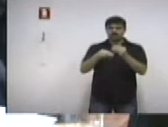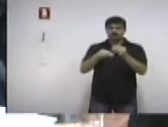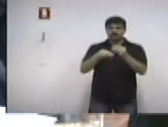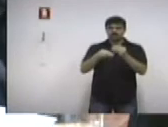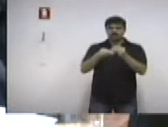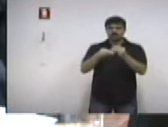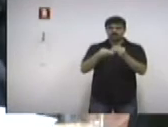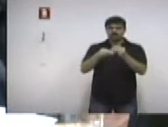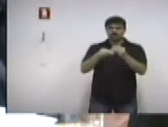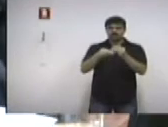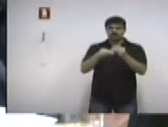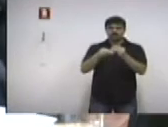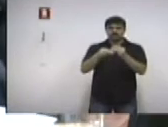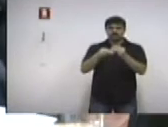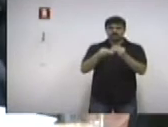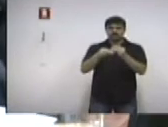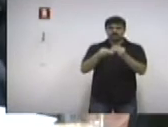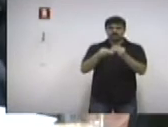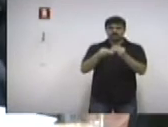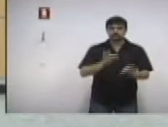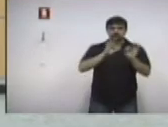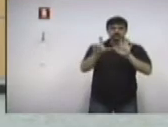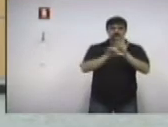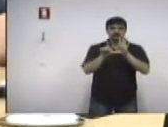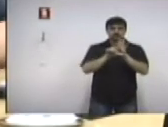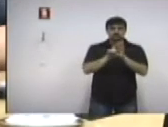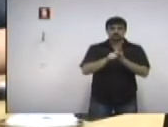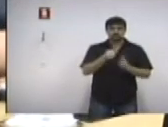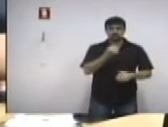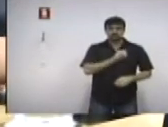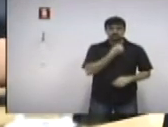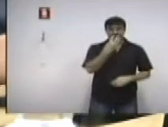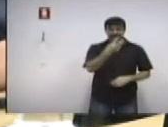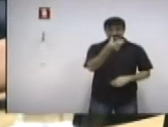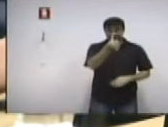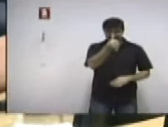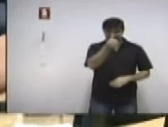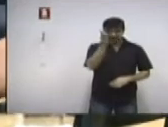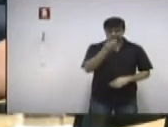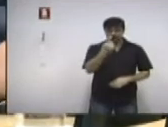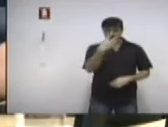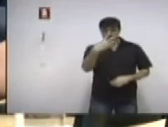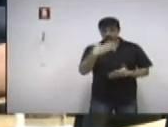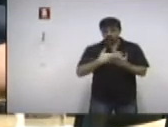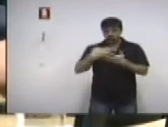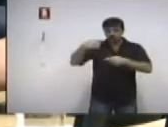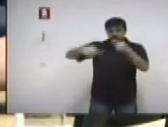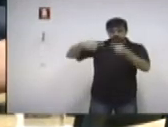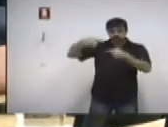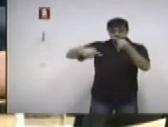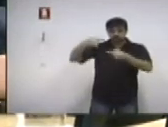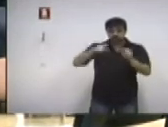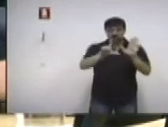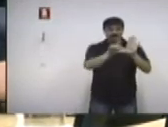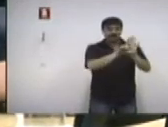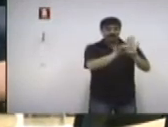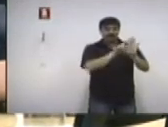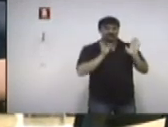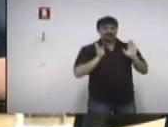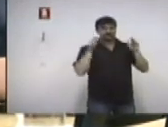Comissão de Justiça favorável e o projeto de lei nº 36/14 executiva está em discussão na sua